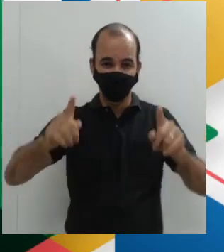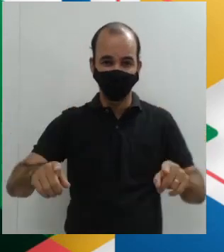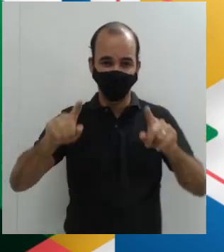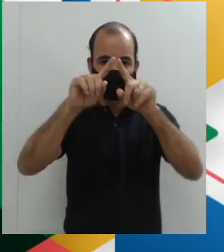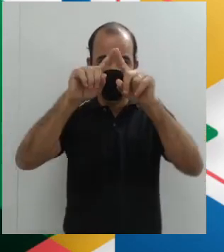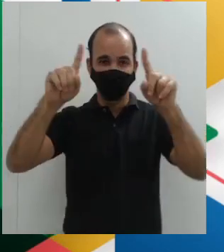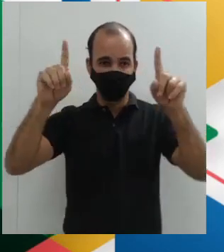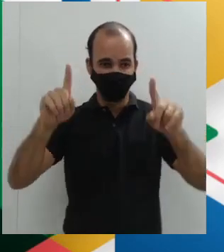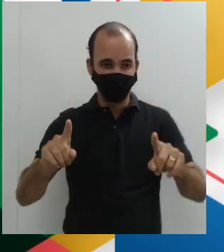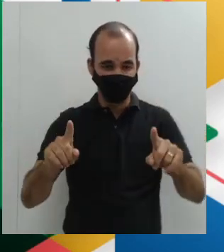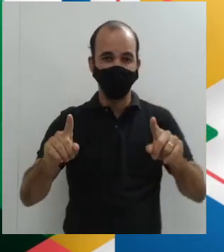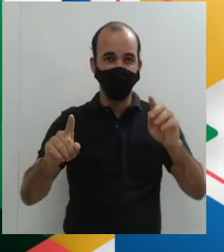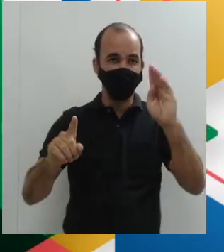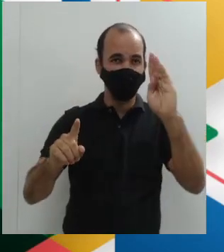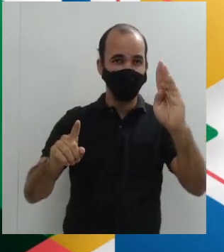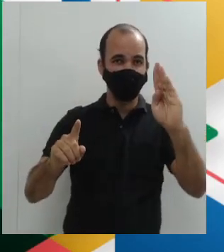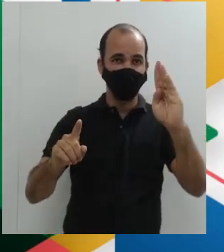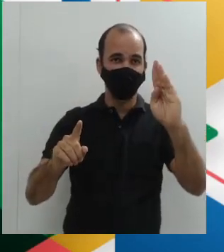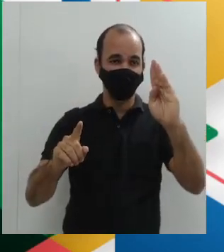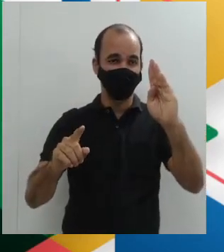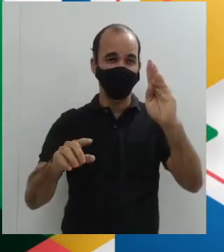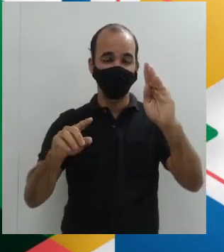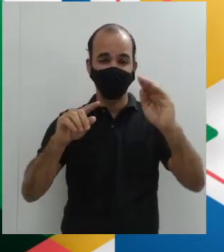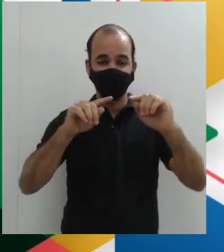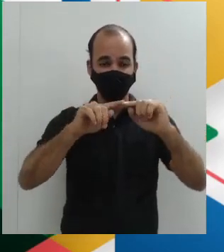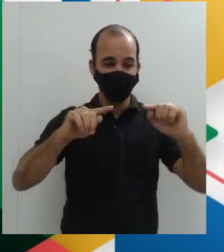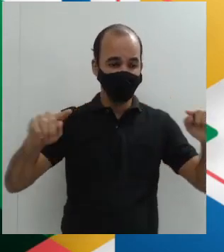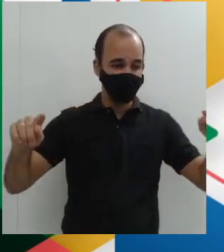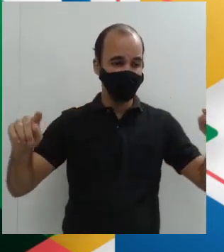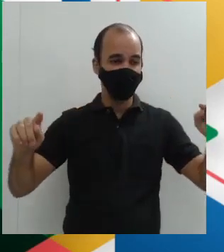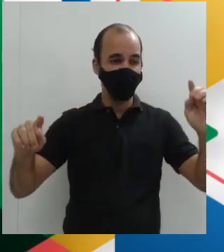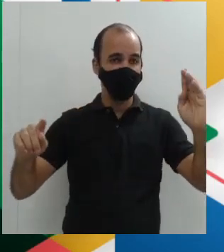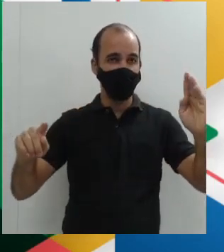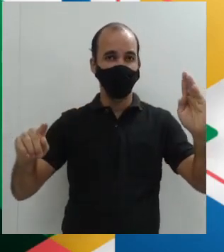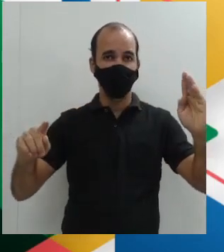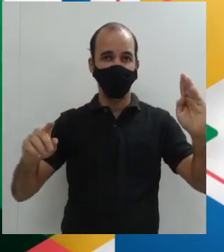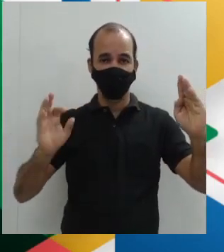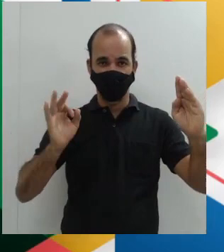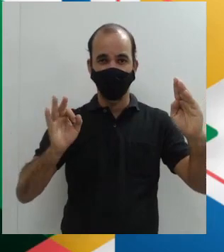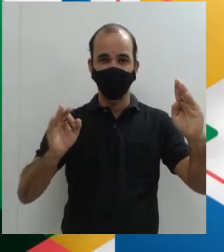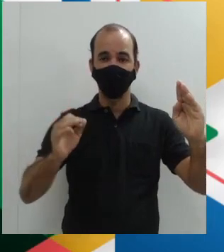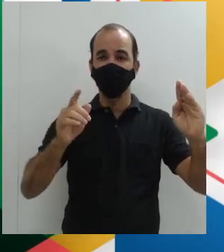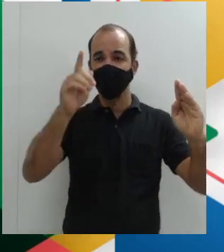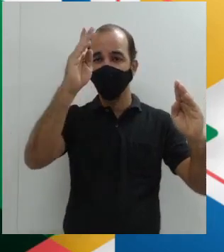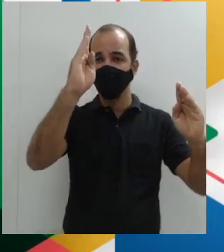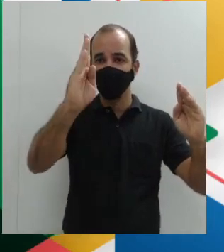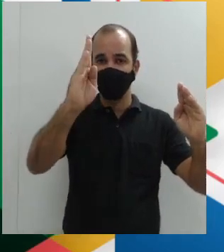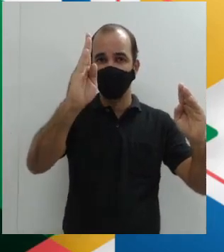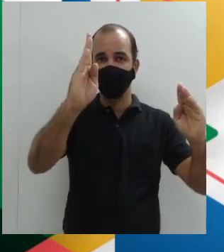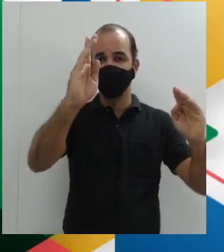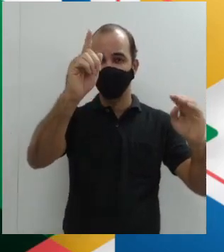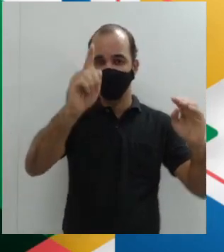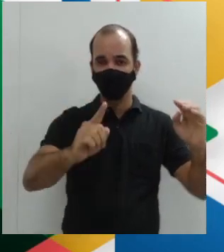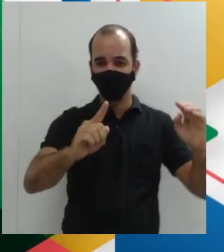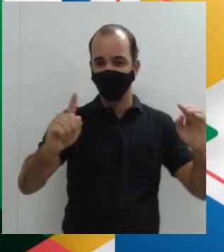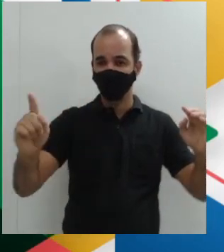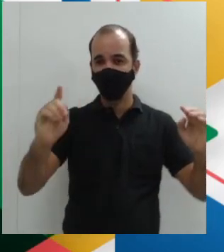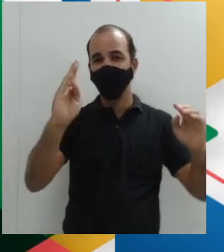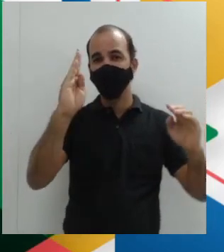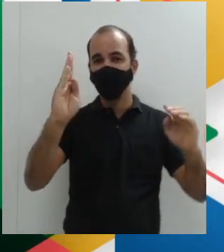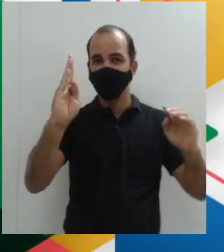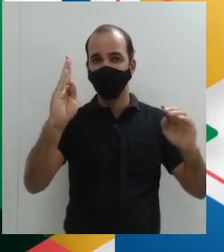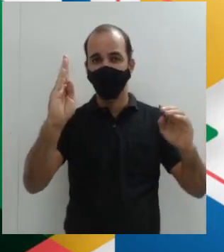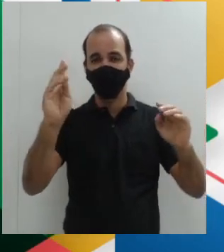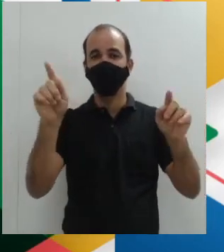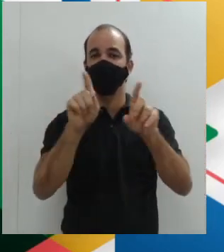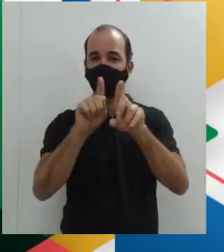que eu tenho aqui, ó. Percebeu? Então, essa arestazinha aqui, ó, e essa juntas vai representar exatamente a outra